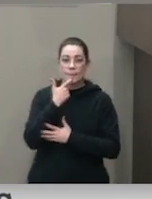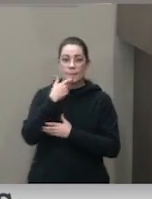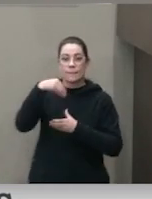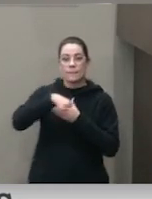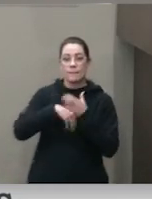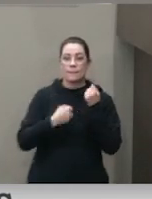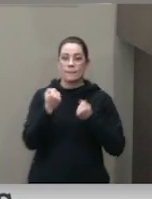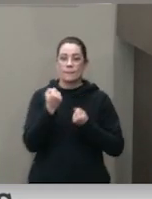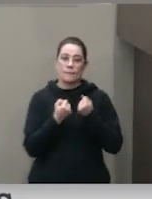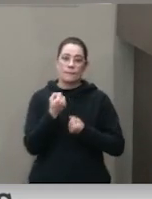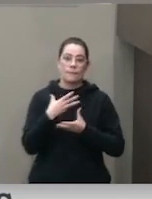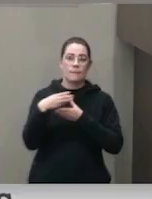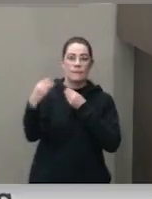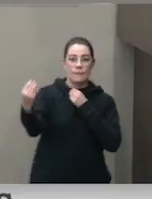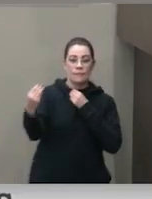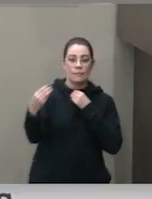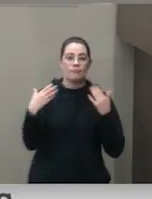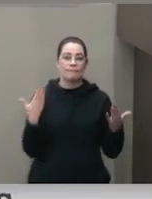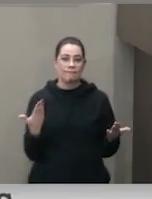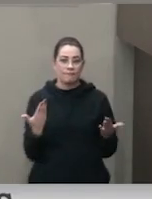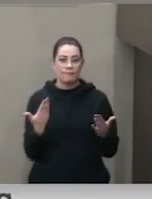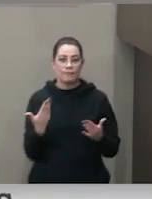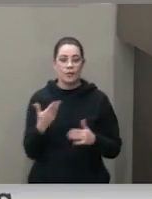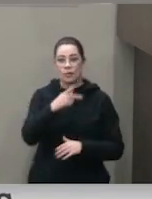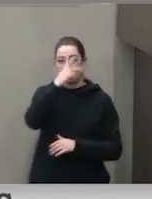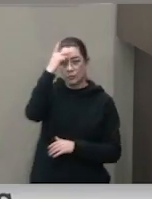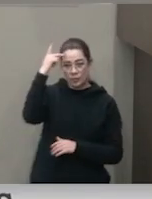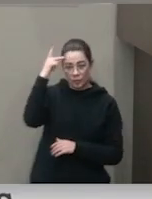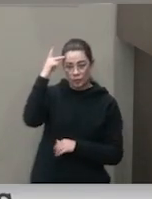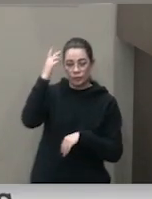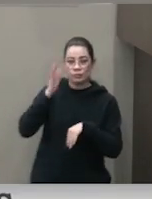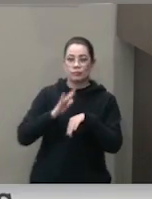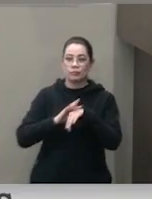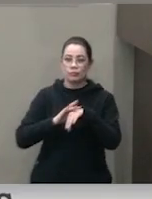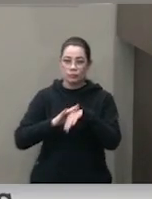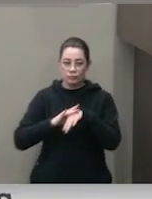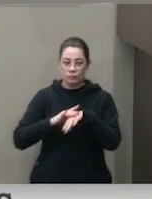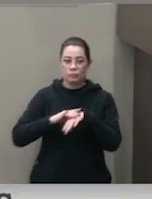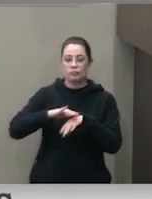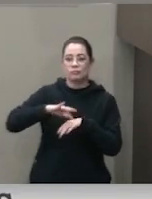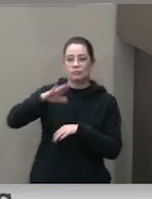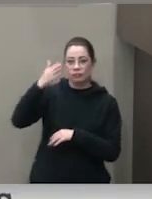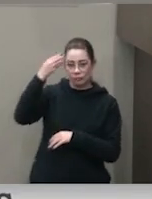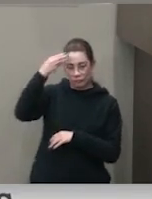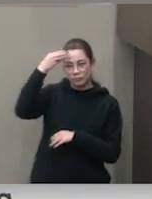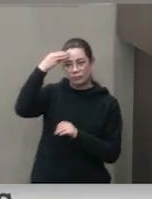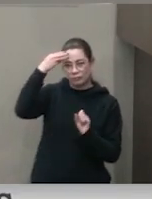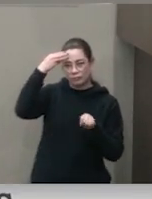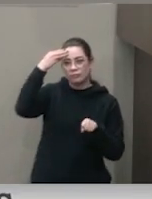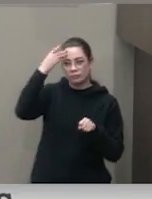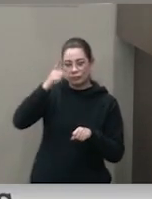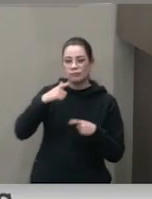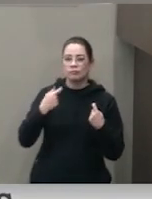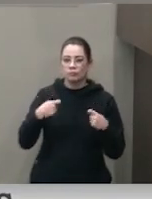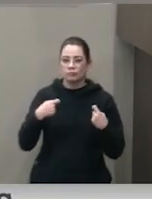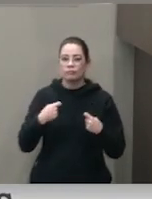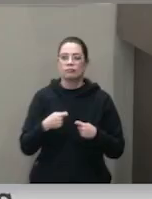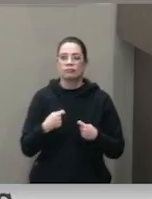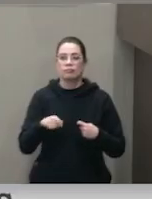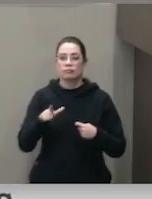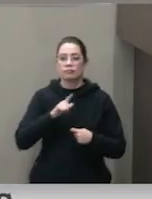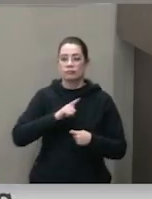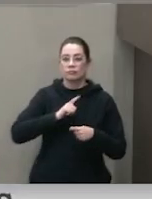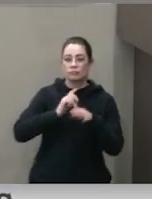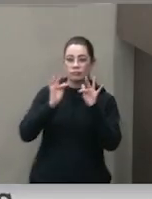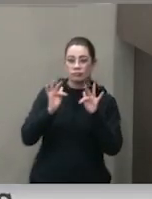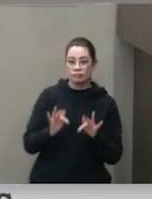levar embora. Então essas mentes doentias existem. Infelizmente, tinham que ser exterminados da